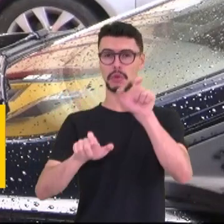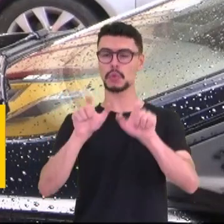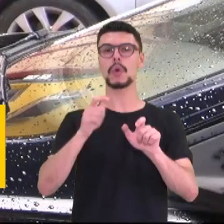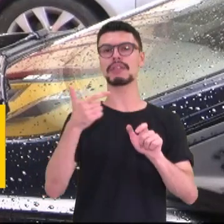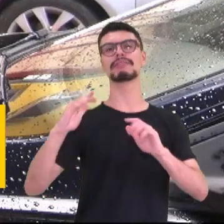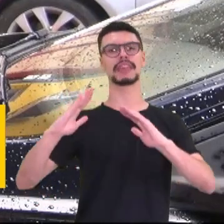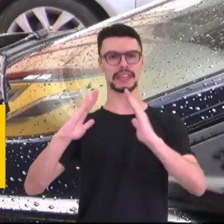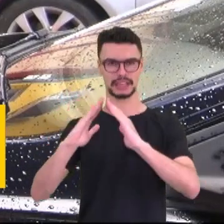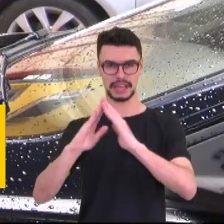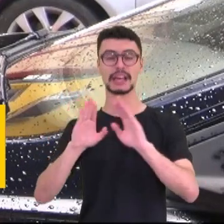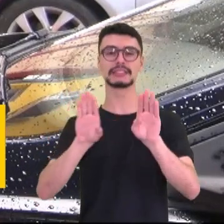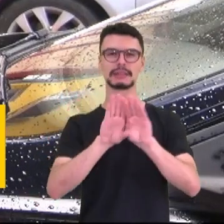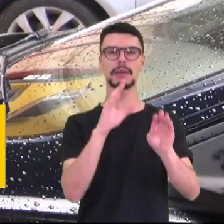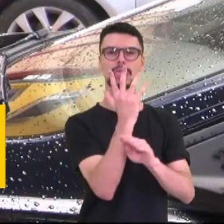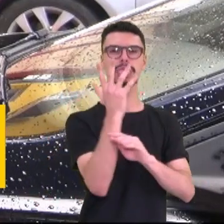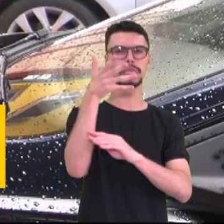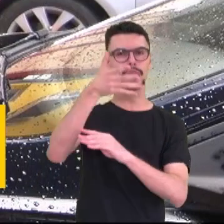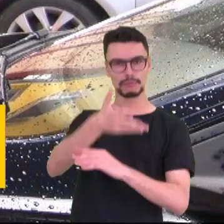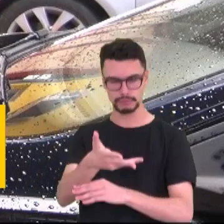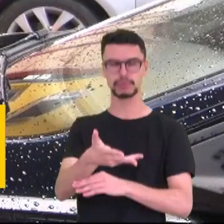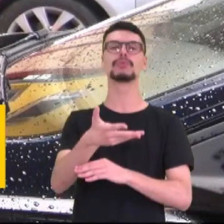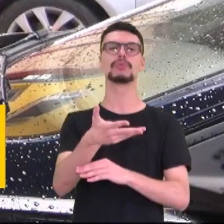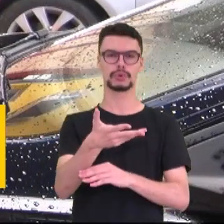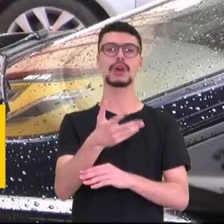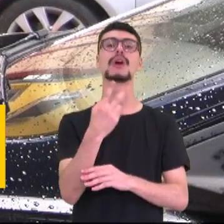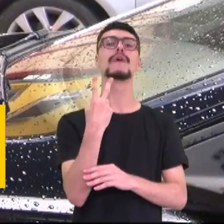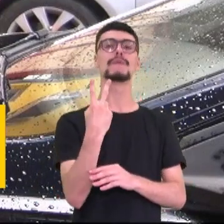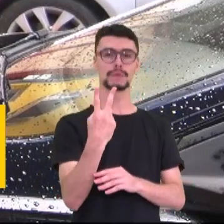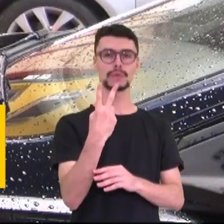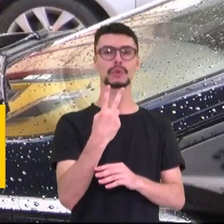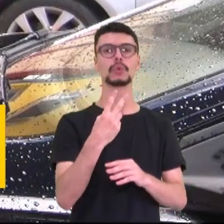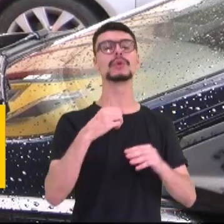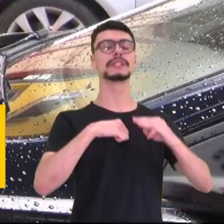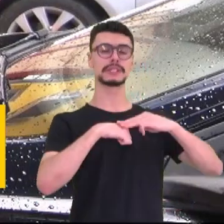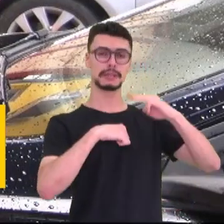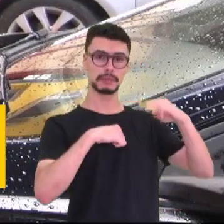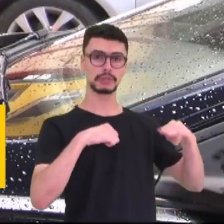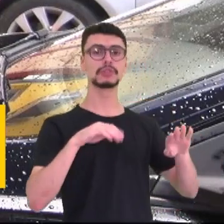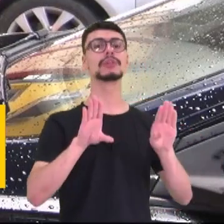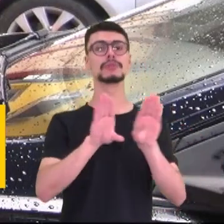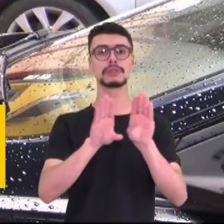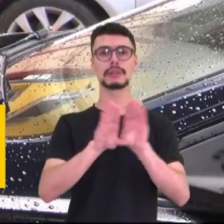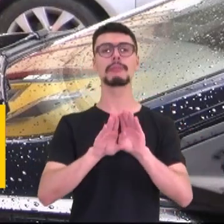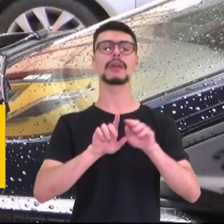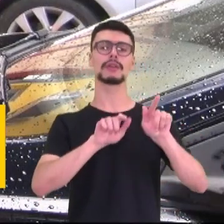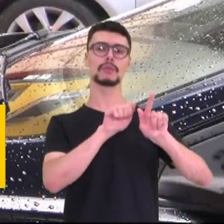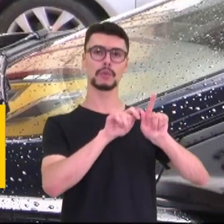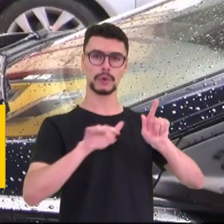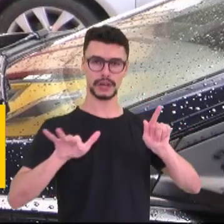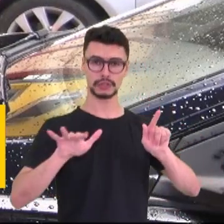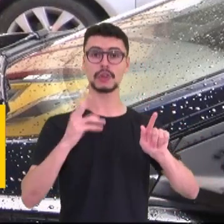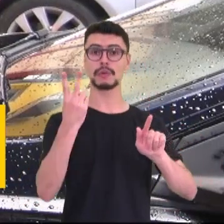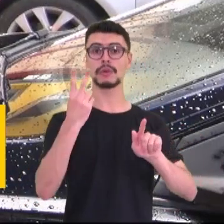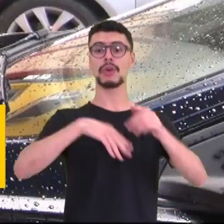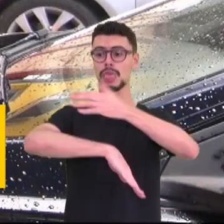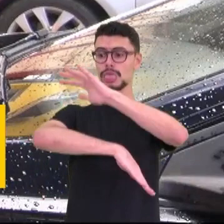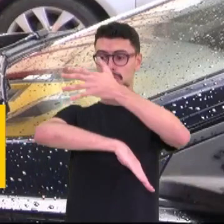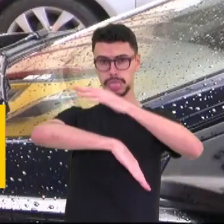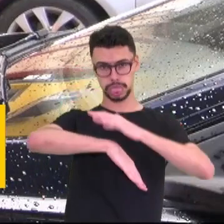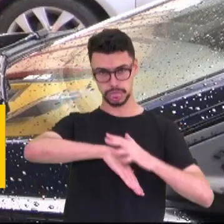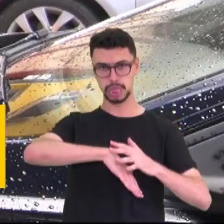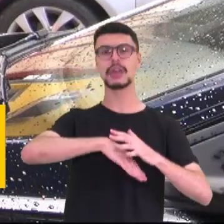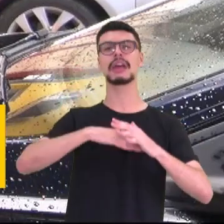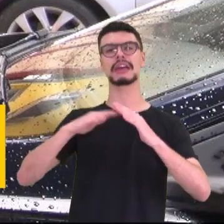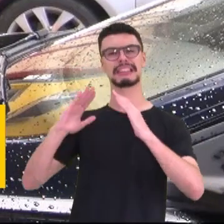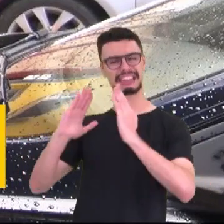quedas de árvores, duas quedas de árvores em Matinhos e também em Guaratuba, 2 deslizamentos de terra em residência